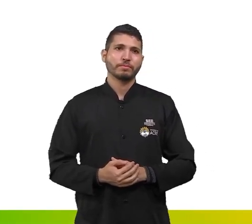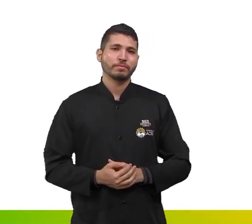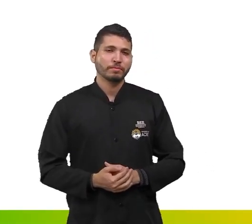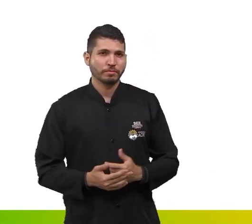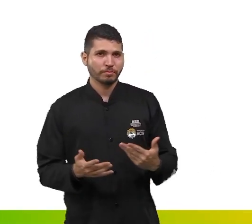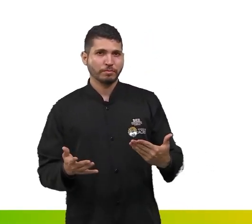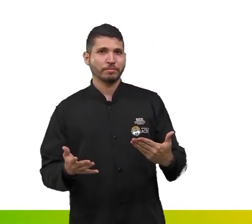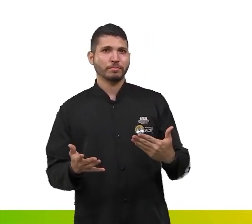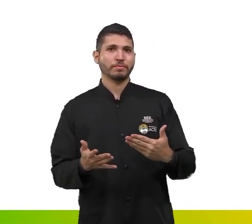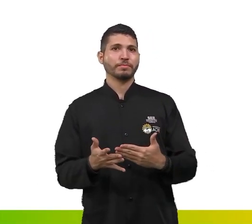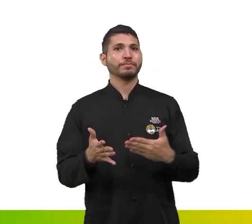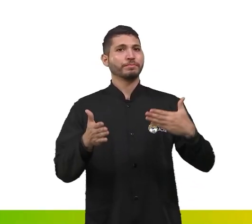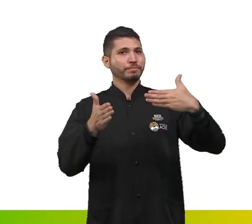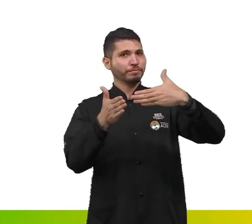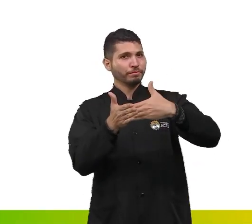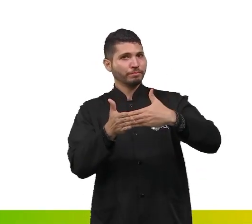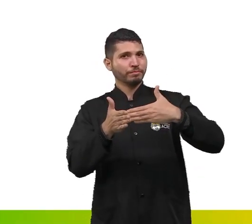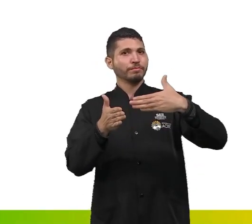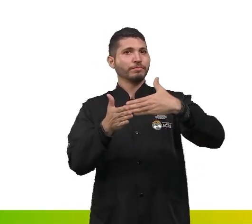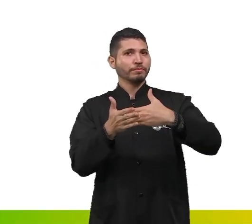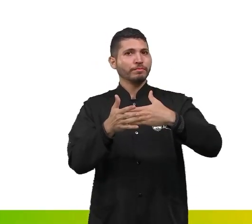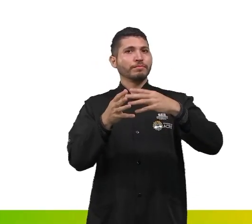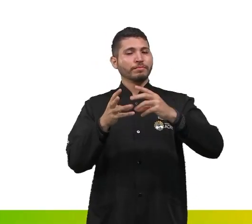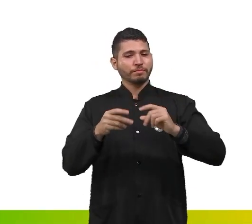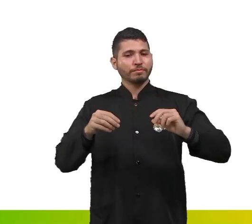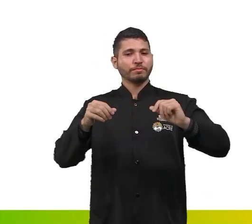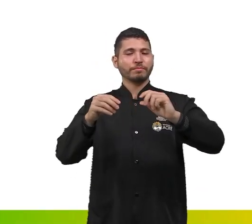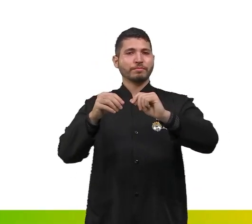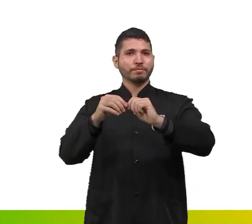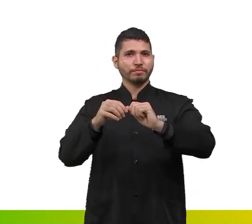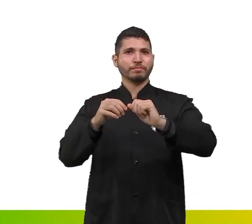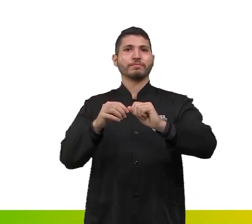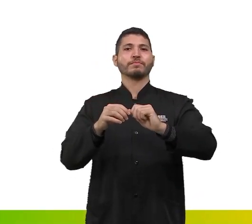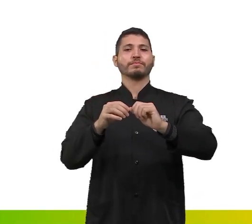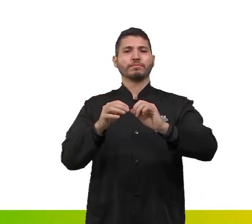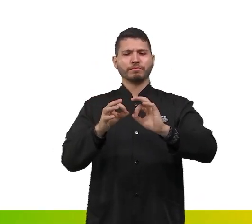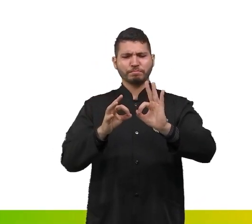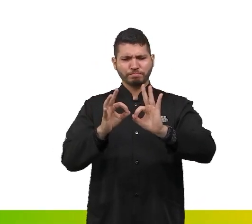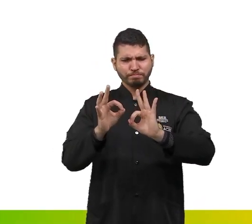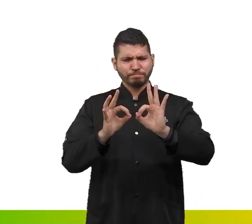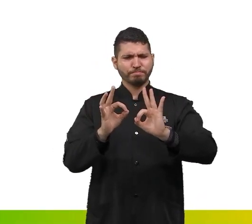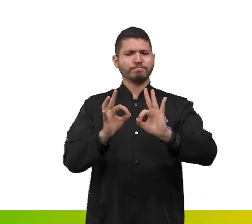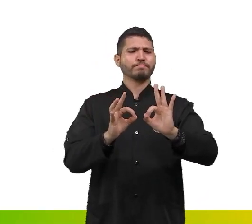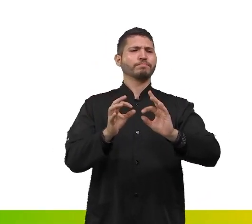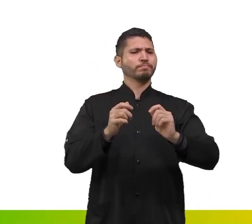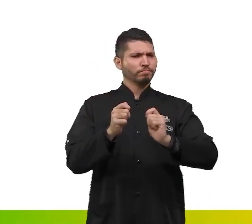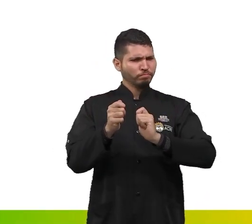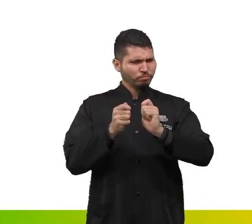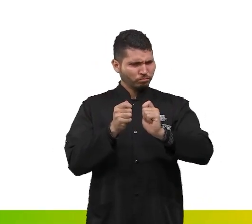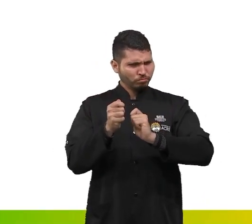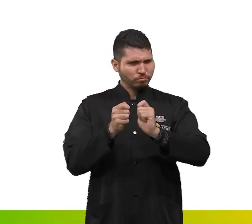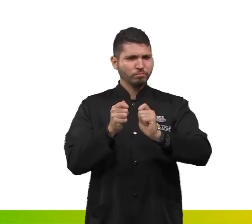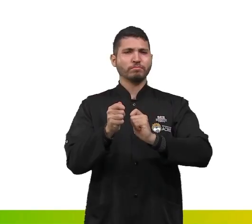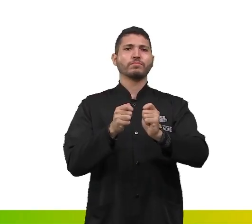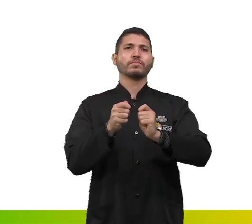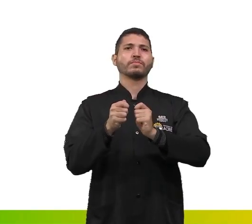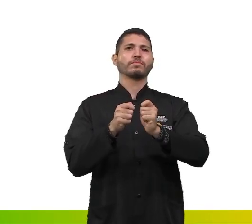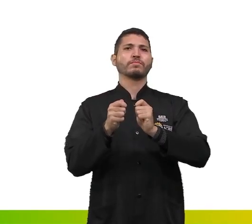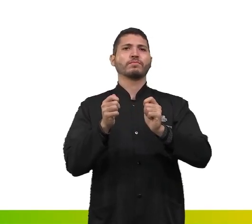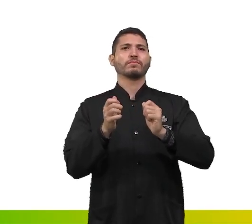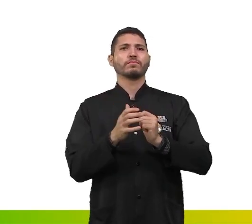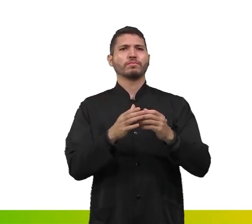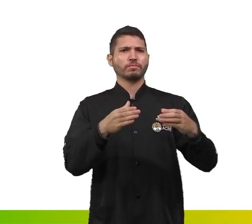delimitação territorial clara, as fronteiras são muito bem limitadas, os exércitos